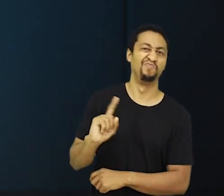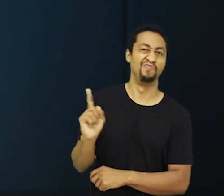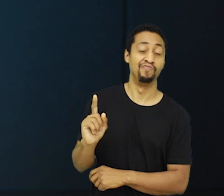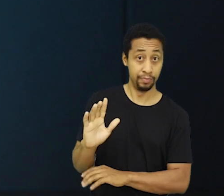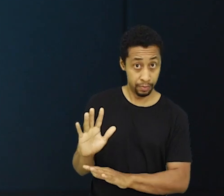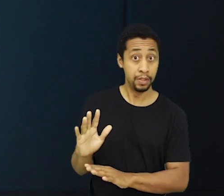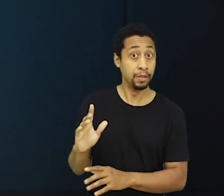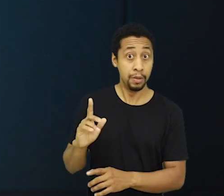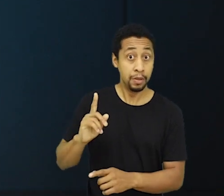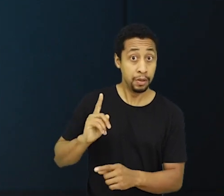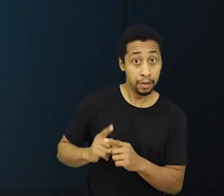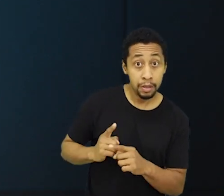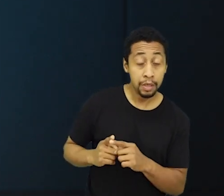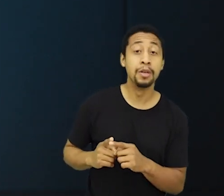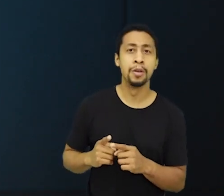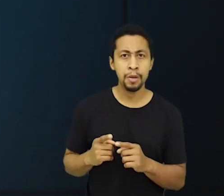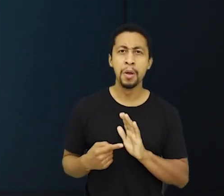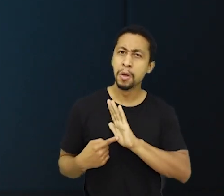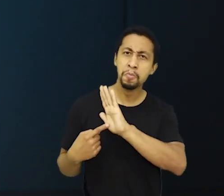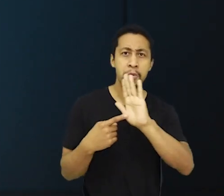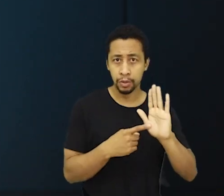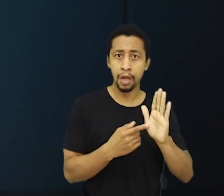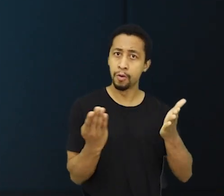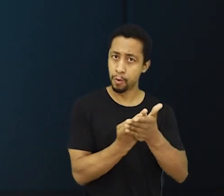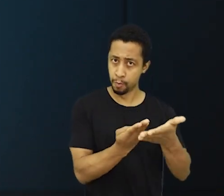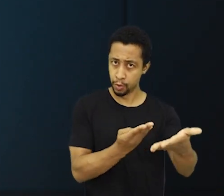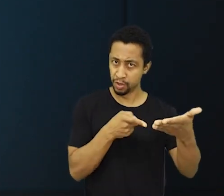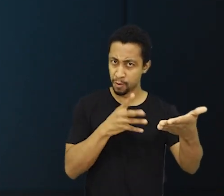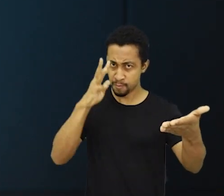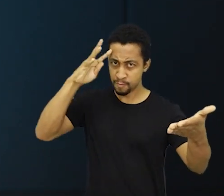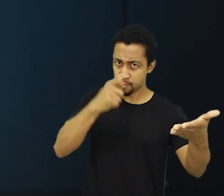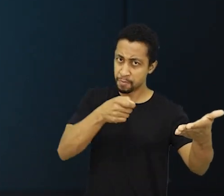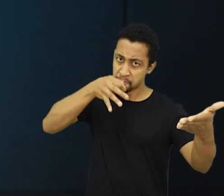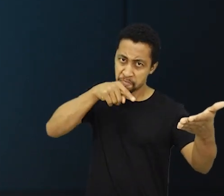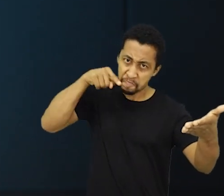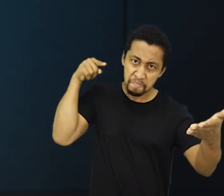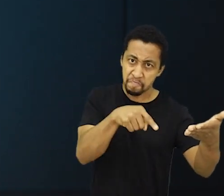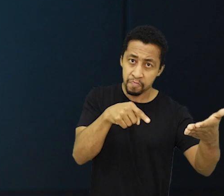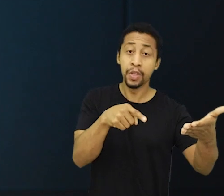que essa sentença só teria força se ela fosse uma sentença do Poder